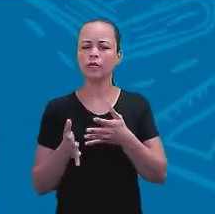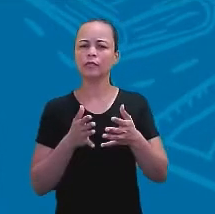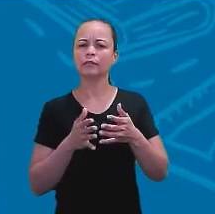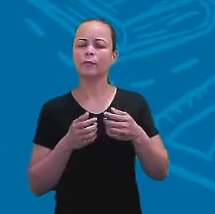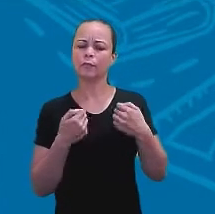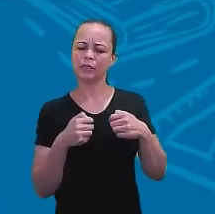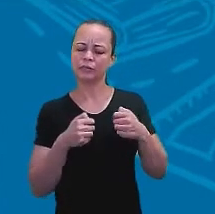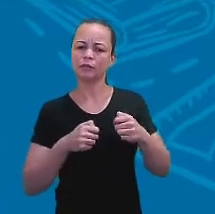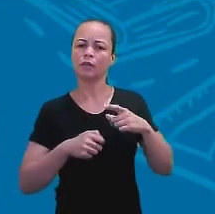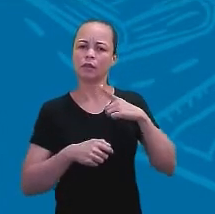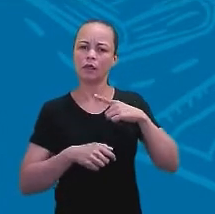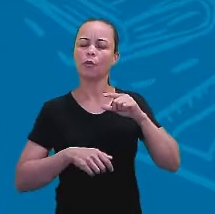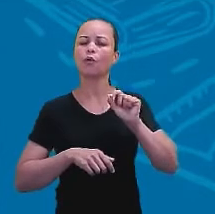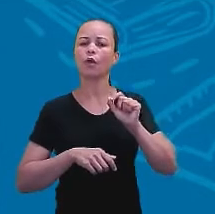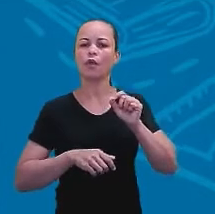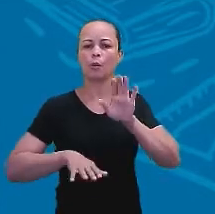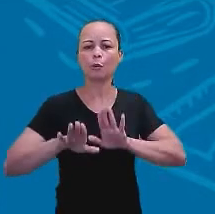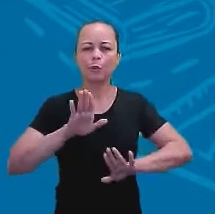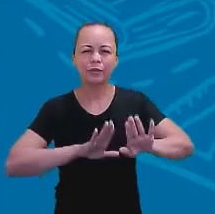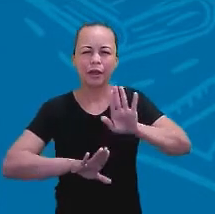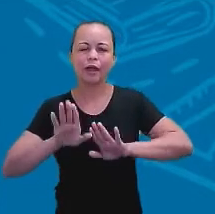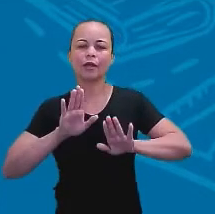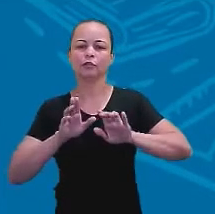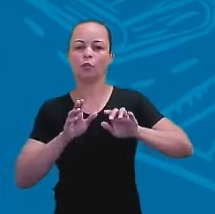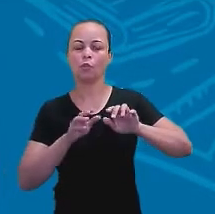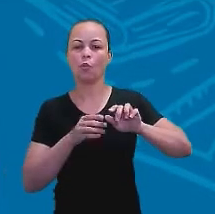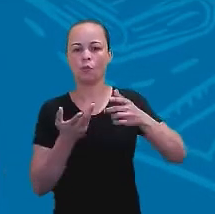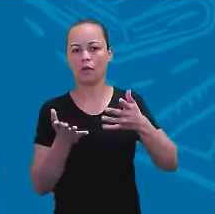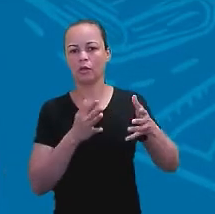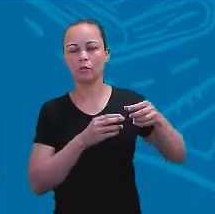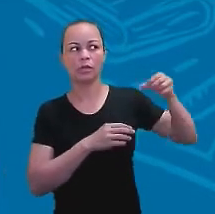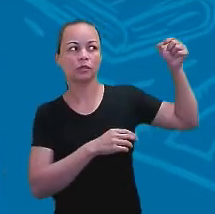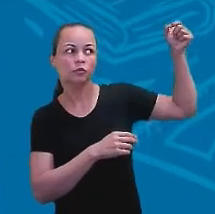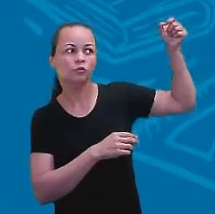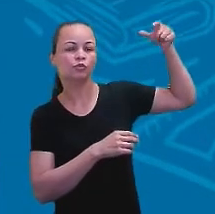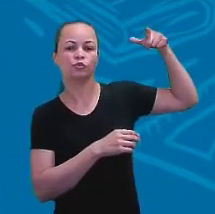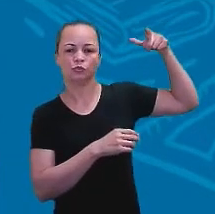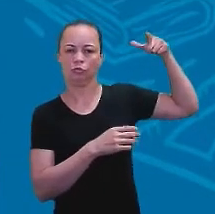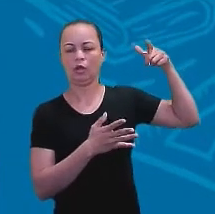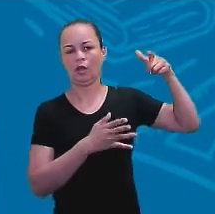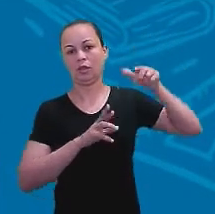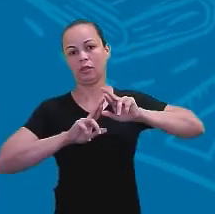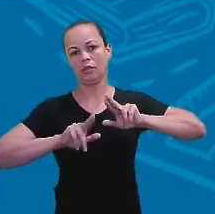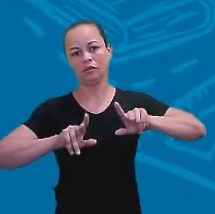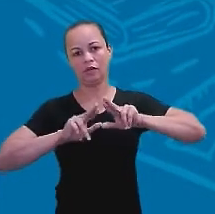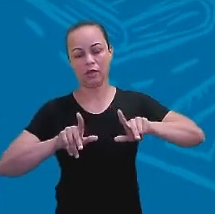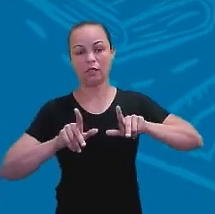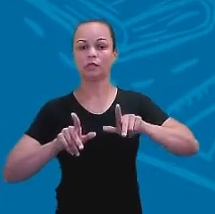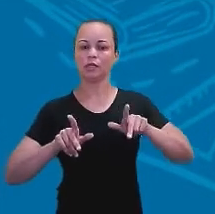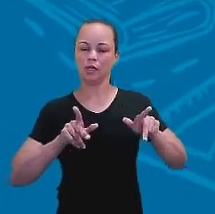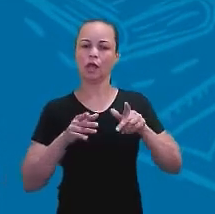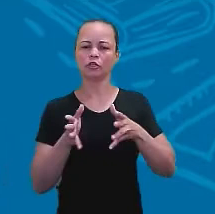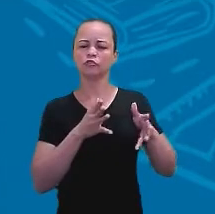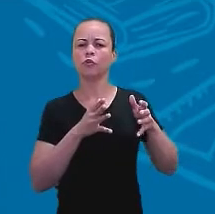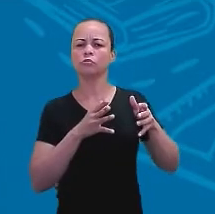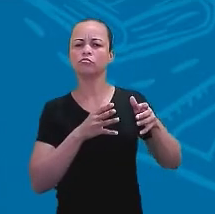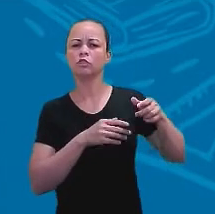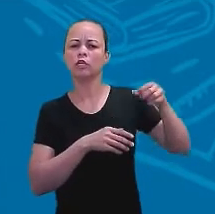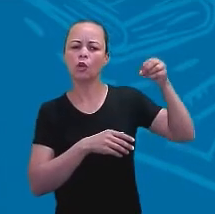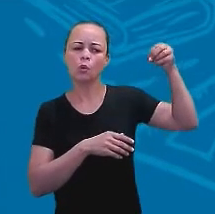que a gente precisa ter com essa iluminação solar, tá certo? Diferenciar as fontes de